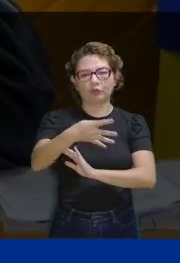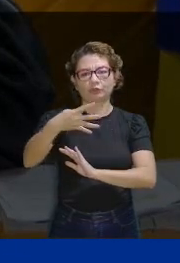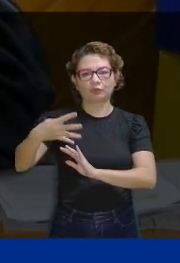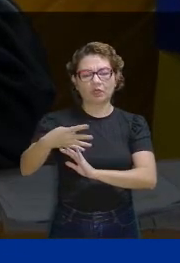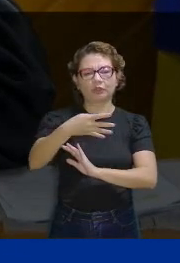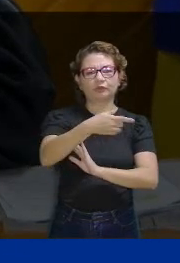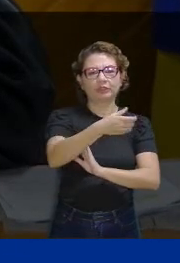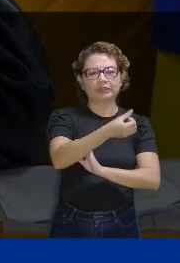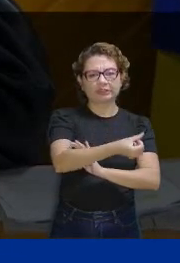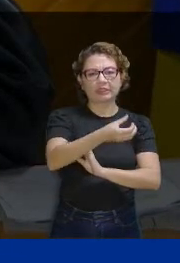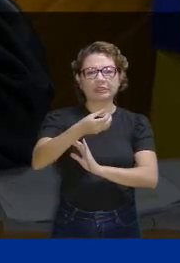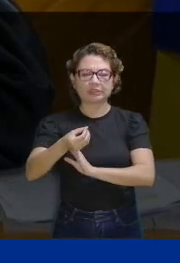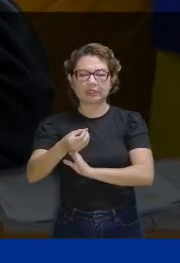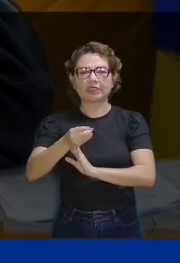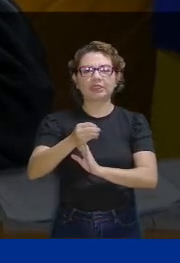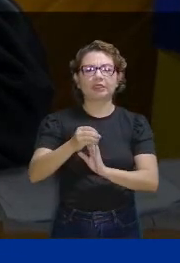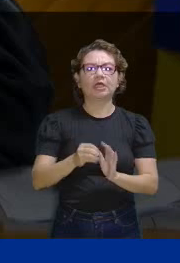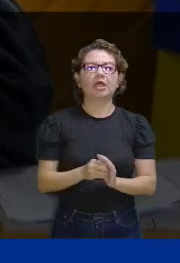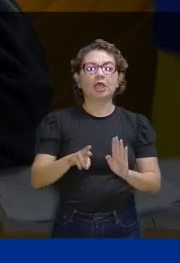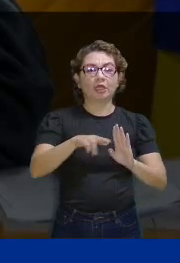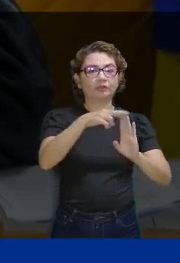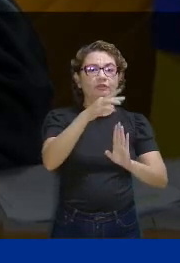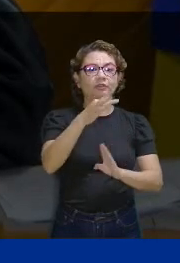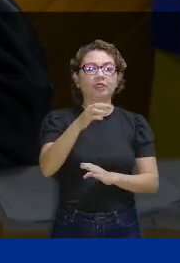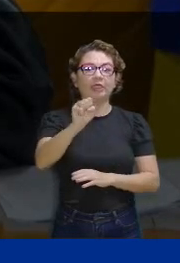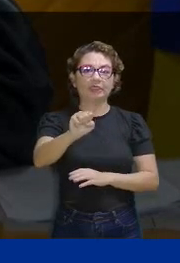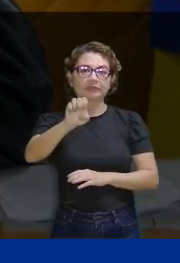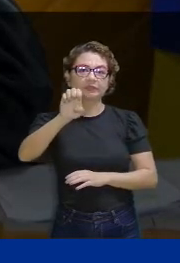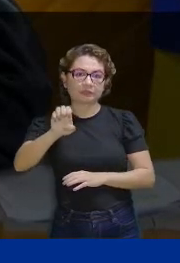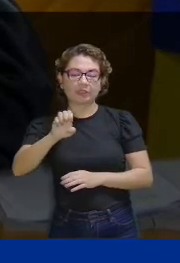e 60 da Resolução TSE número